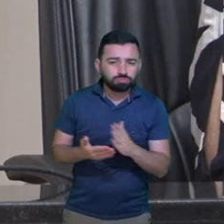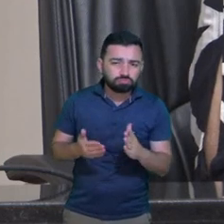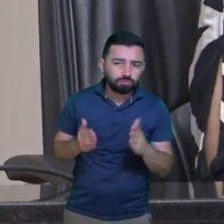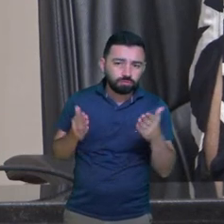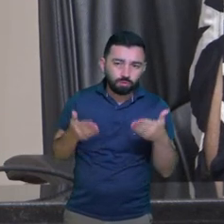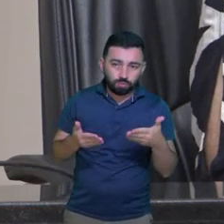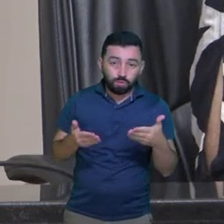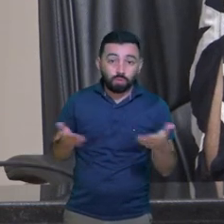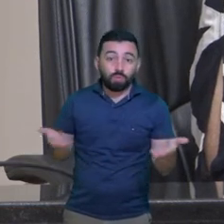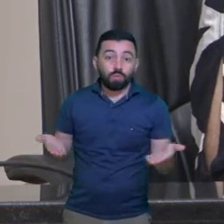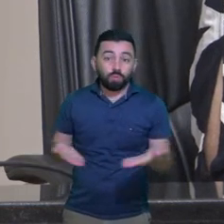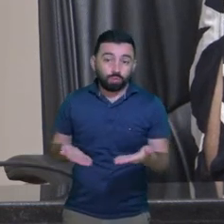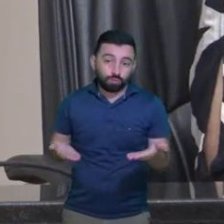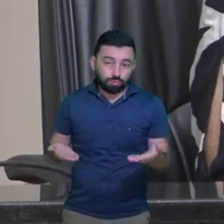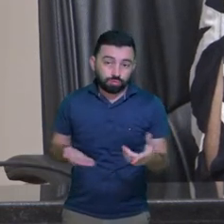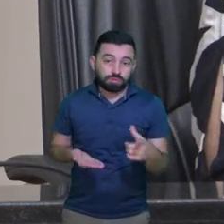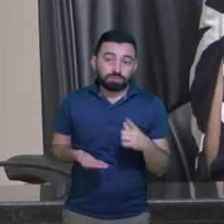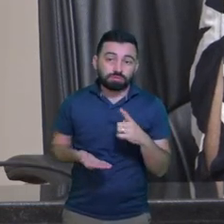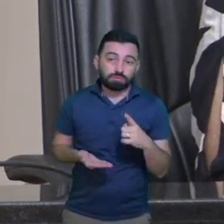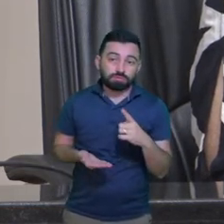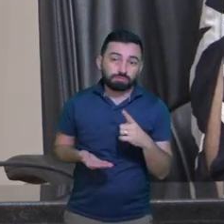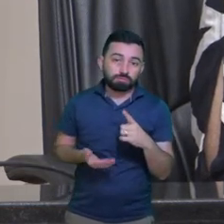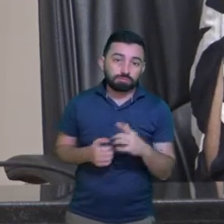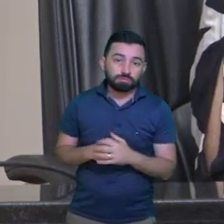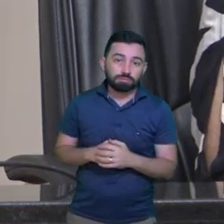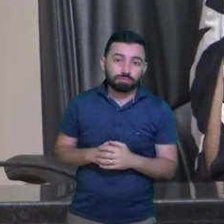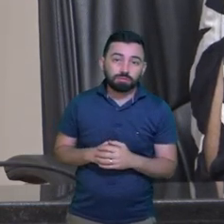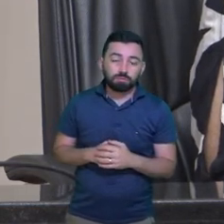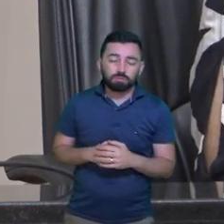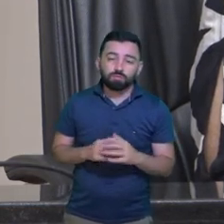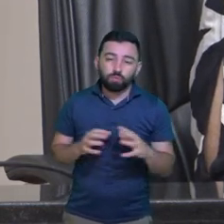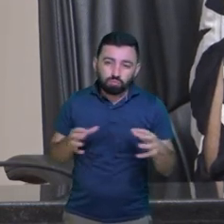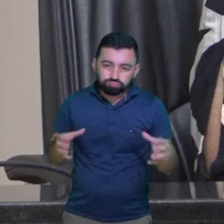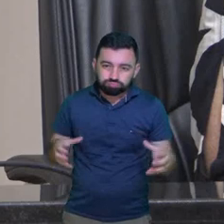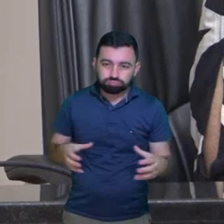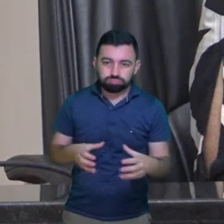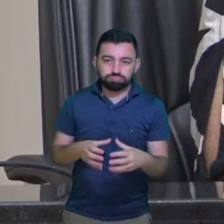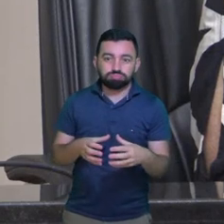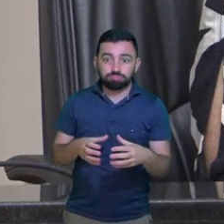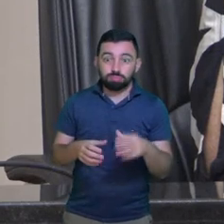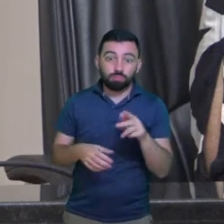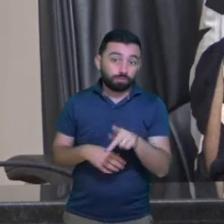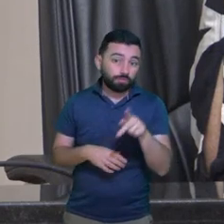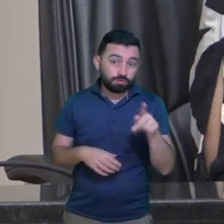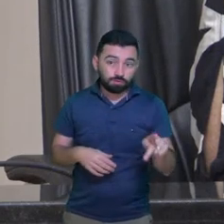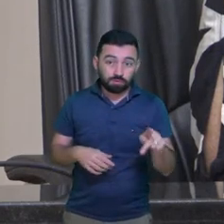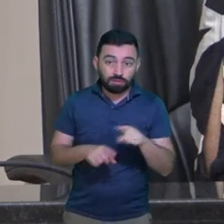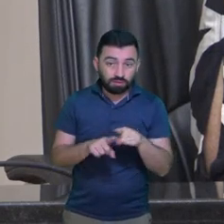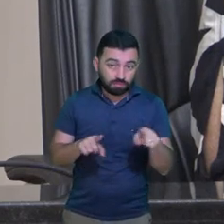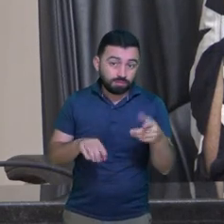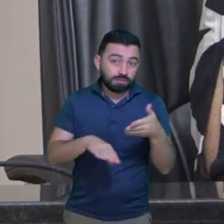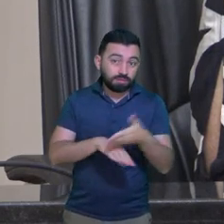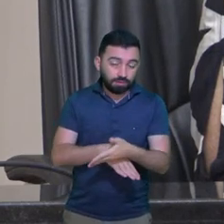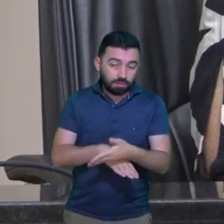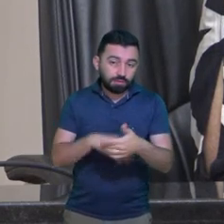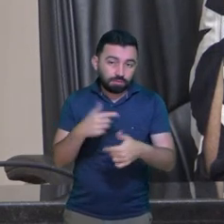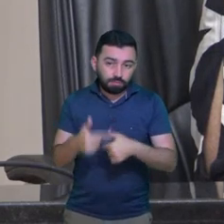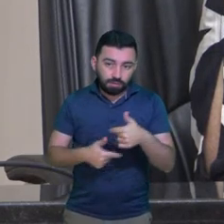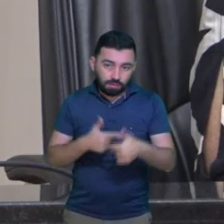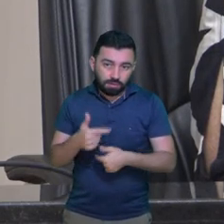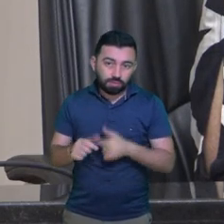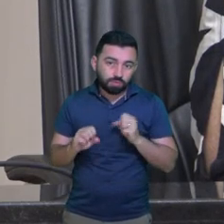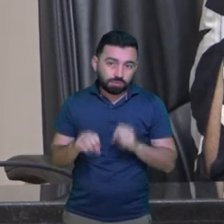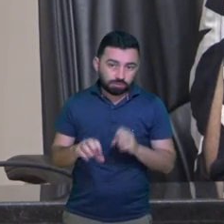hoje nós lidamos com um conjunto ou um contingente de professores que vão entrar para trabalhar na educação